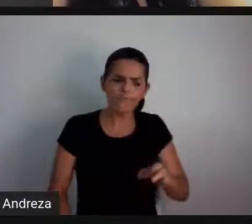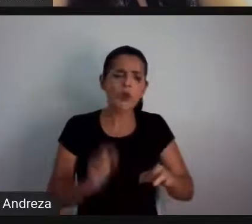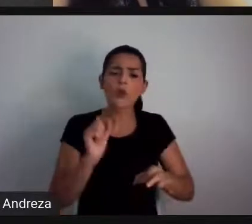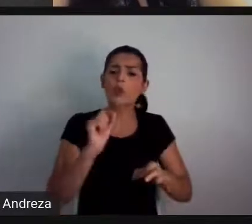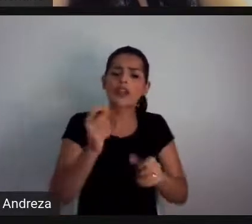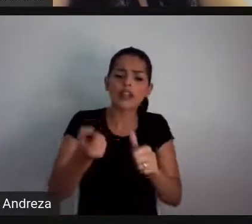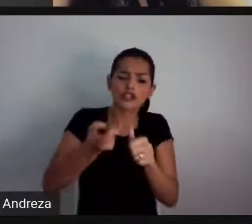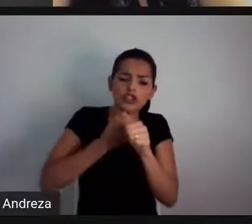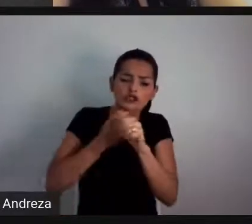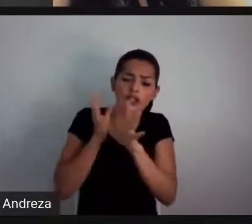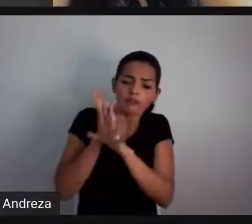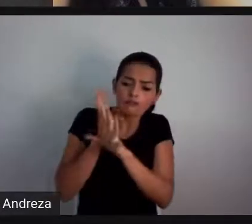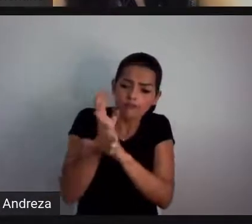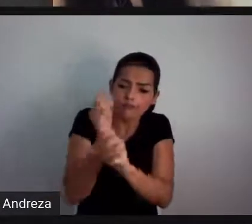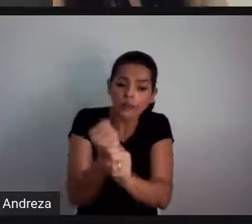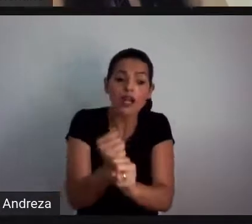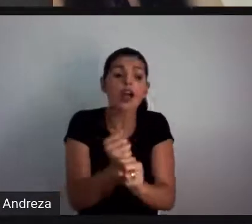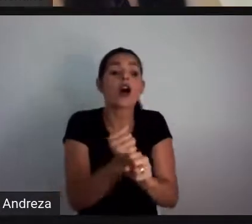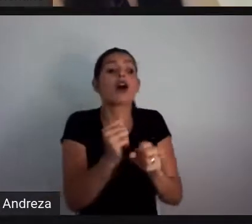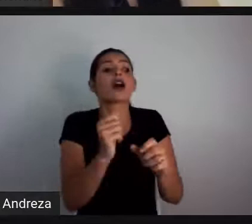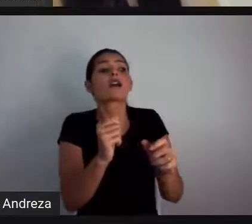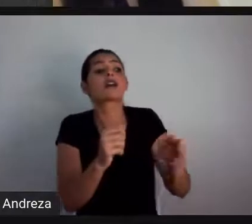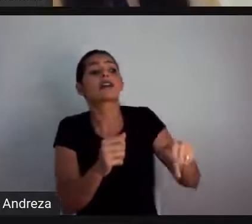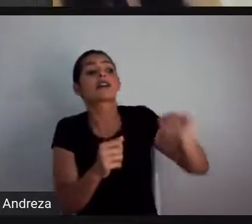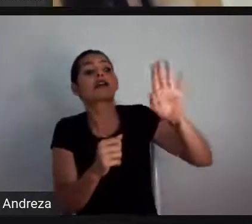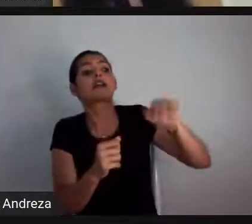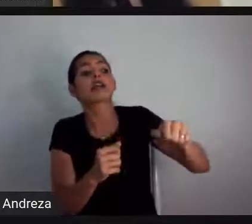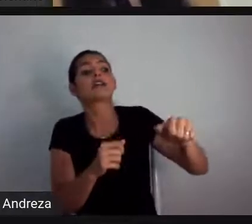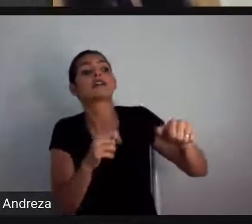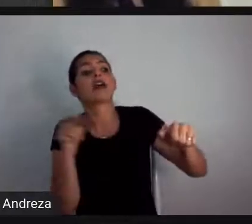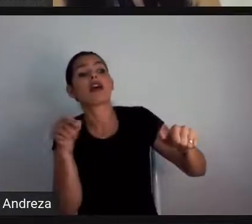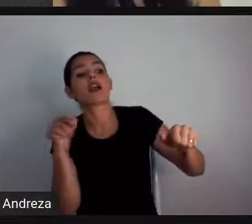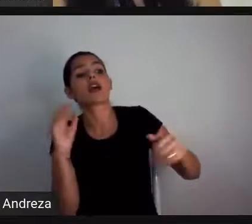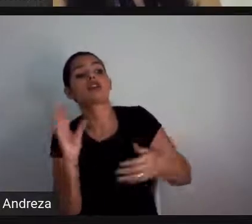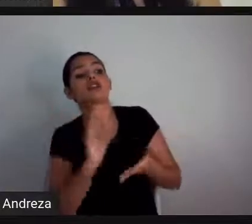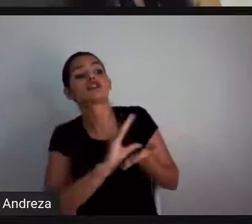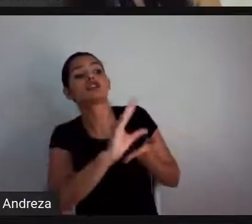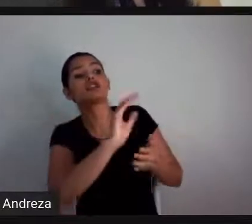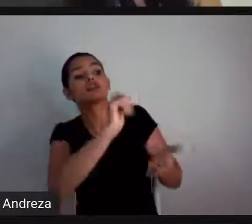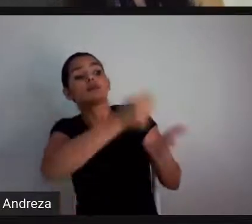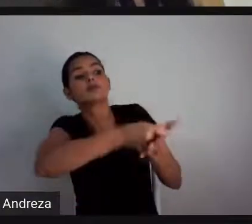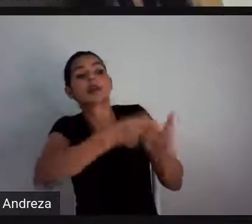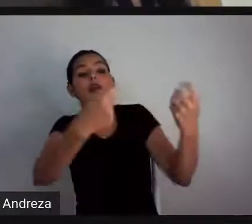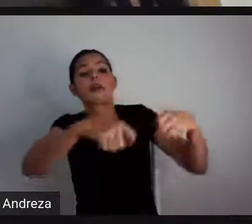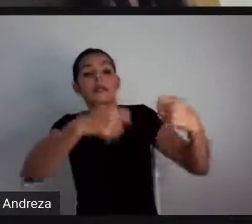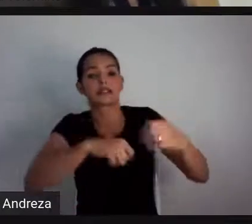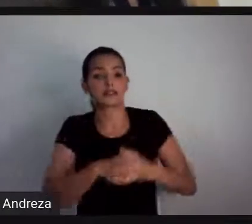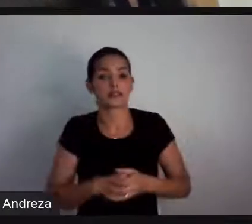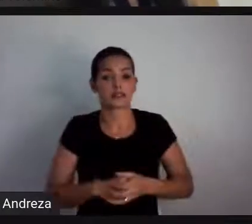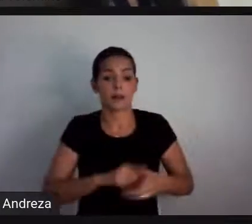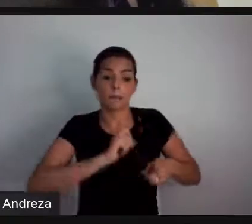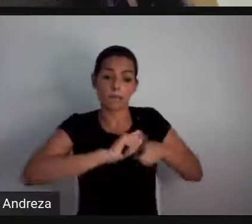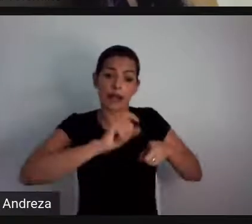devendo, para quem que ela está devendo, até quando ela vai estar devendo, assim, em termos de parcelas. Então, eu olharia